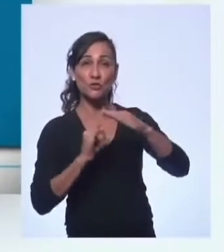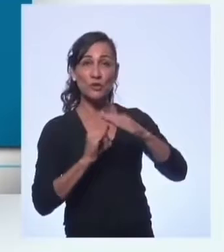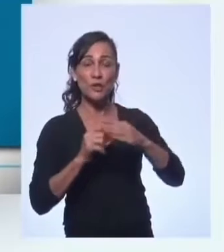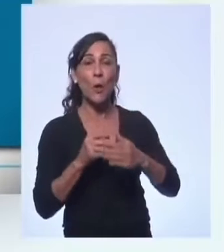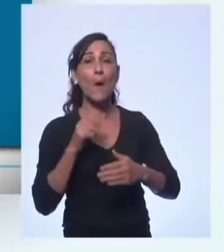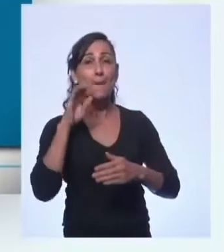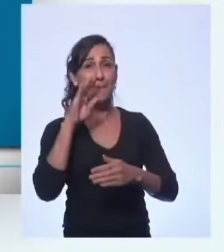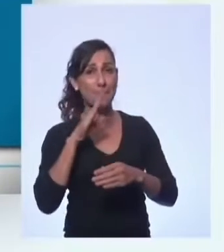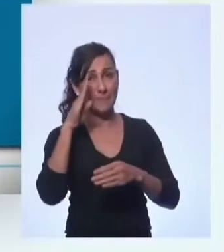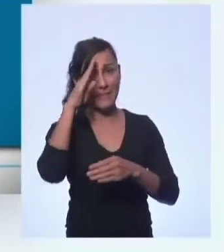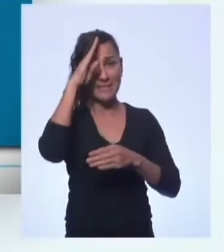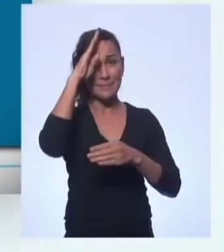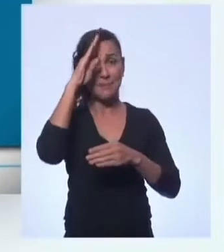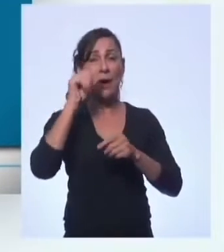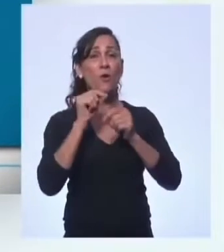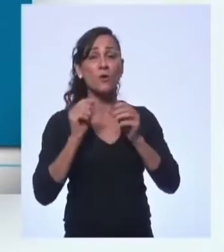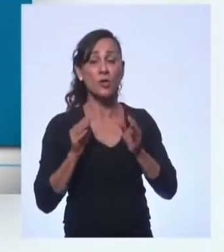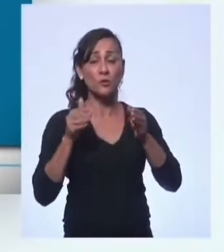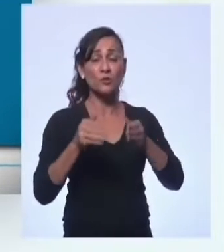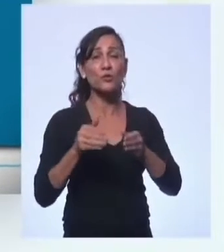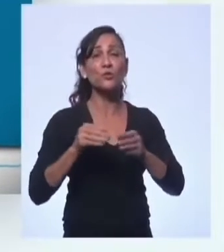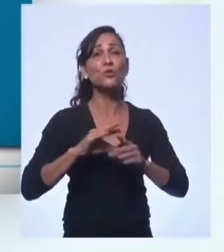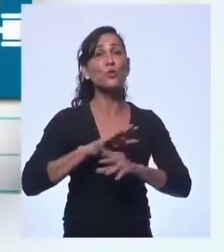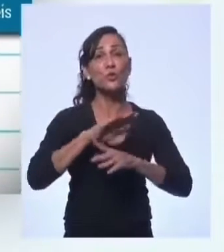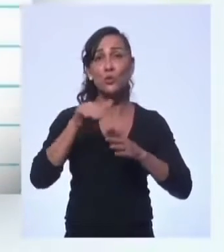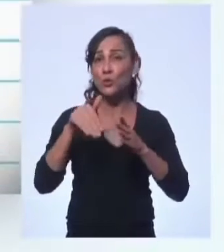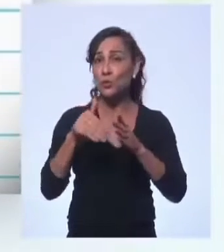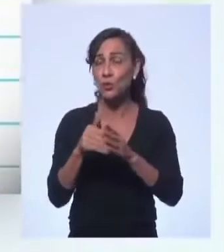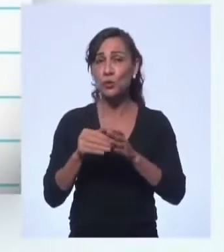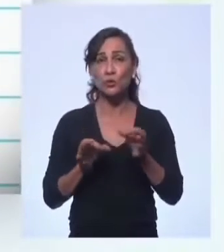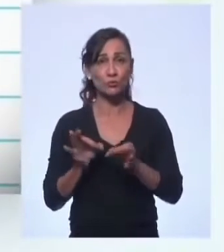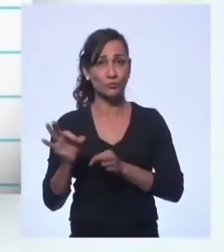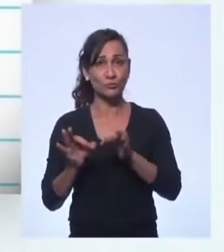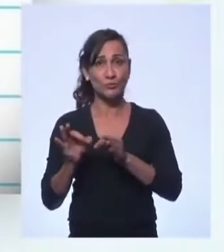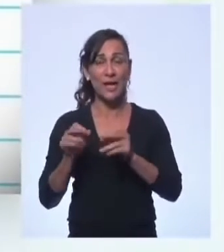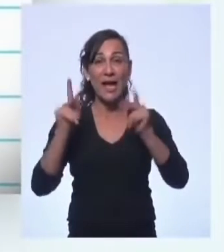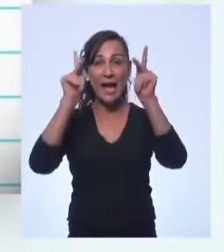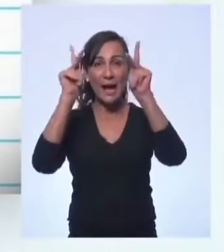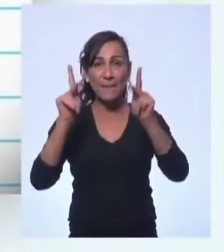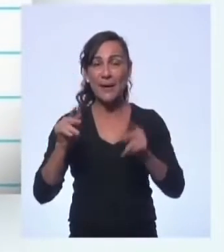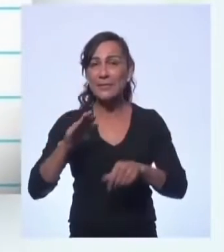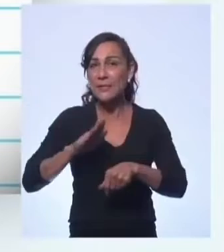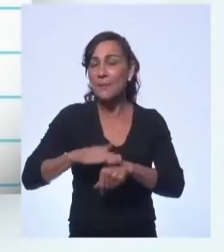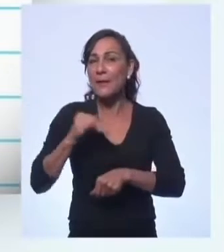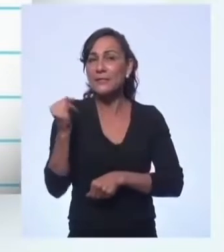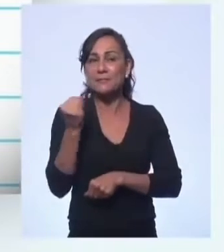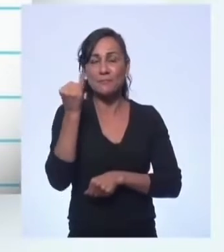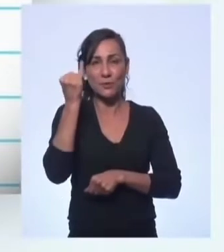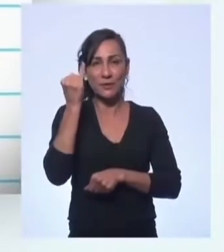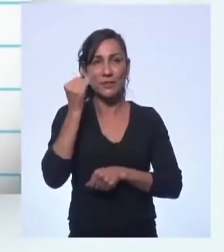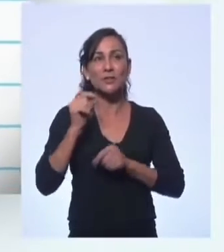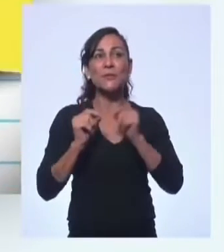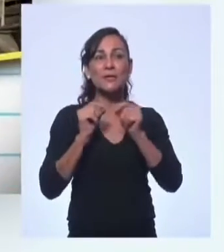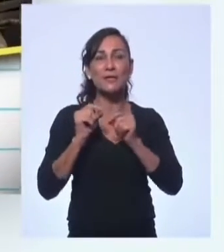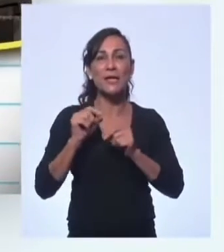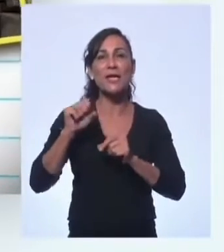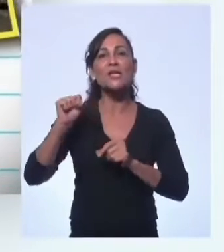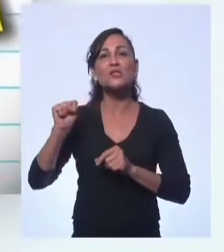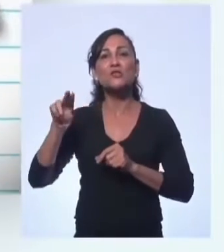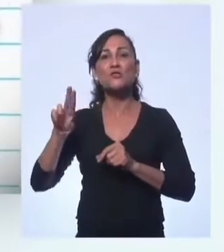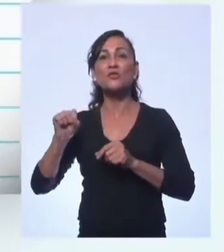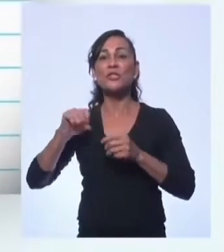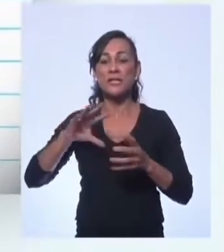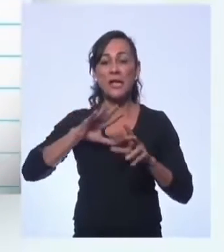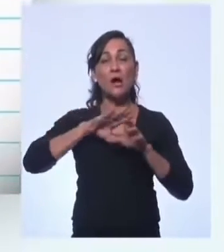eficazes, responsáveis e inclusivas em todos os níveis. A paz é um requisito básico para a sustentabilidade. Em